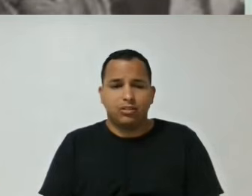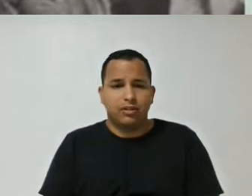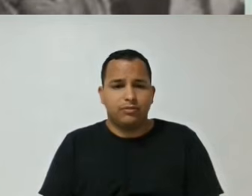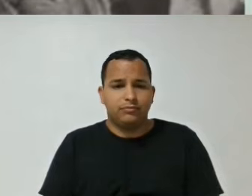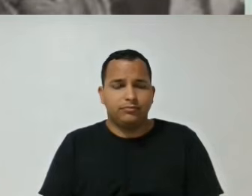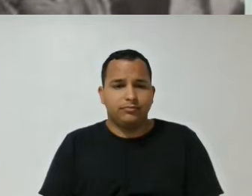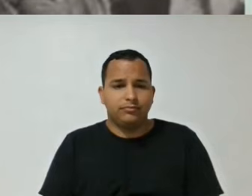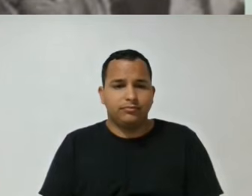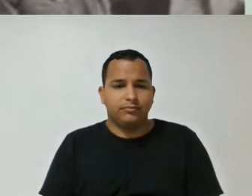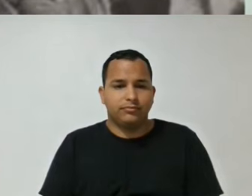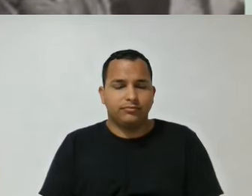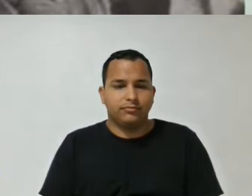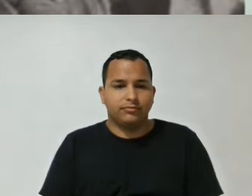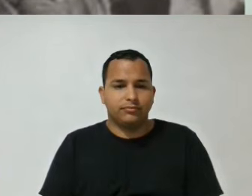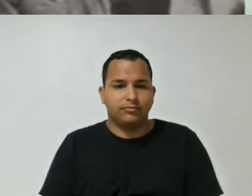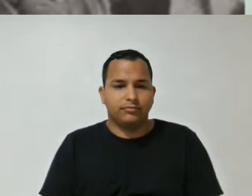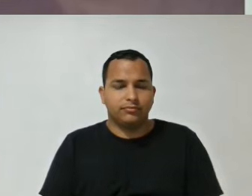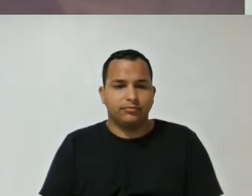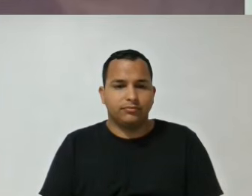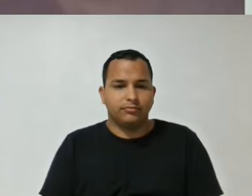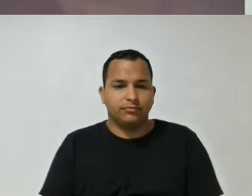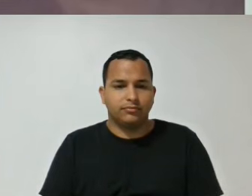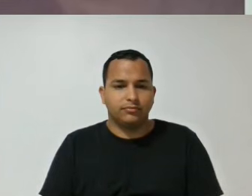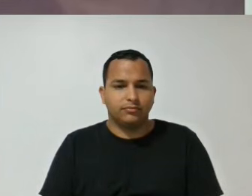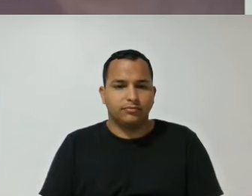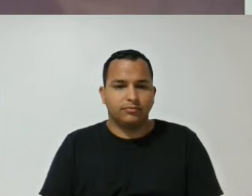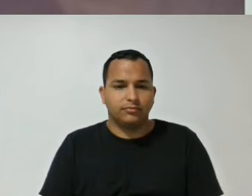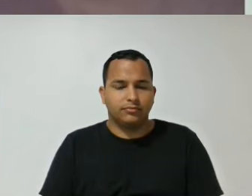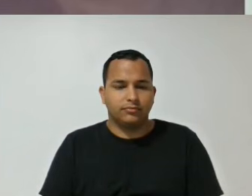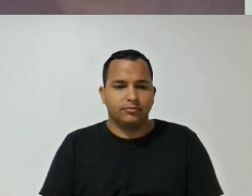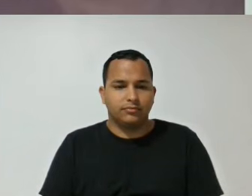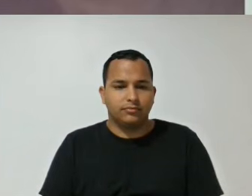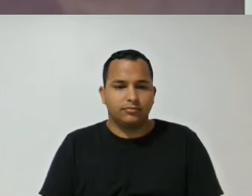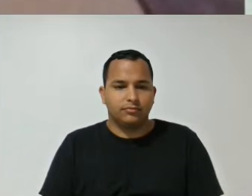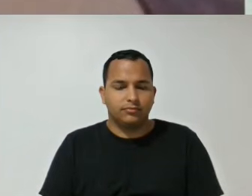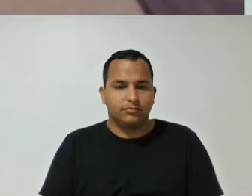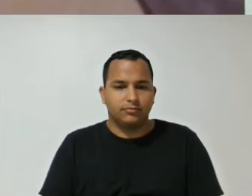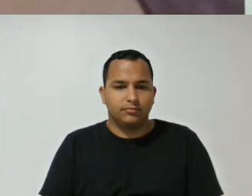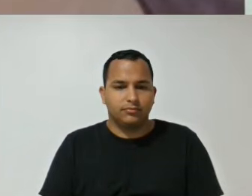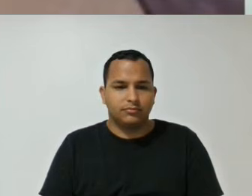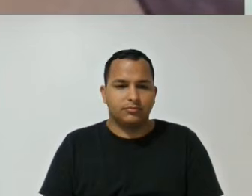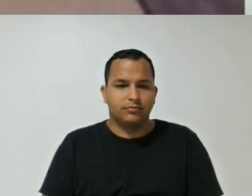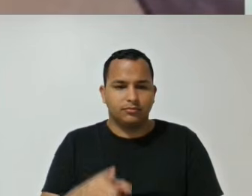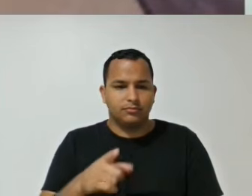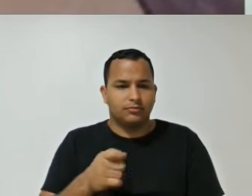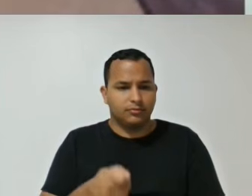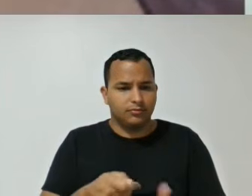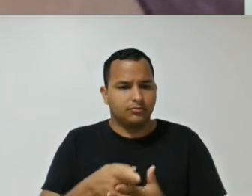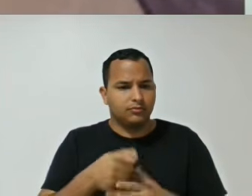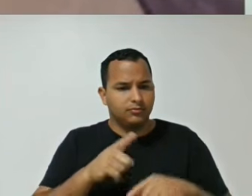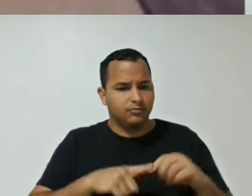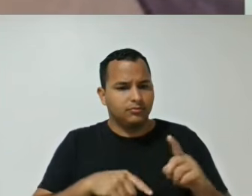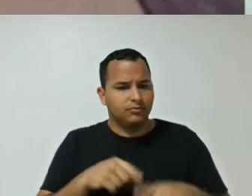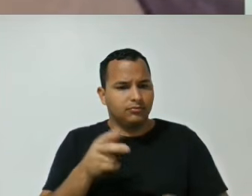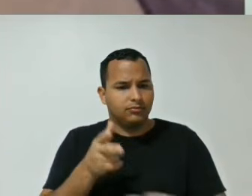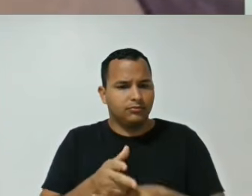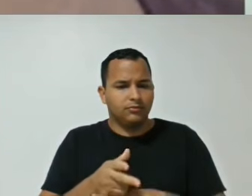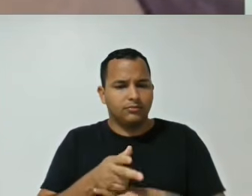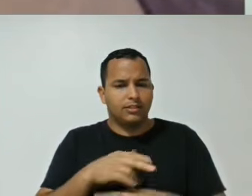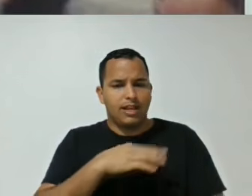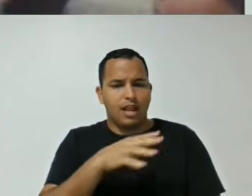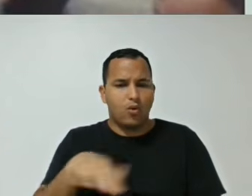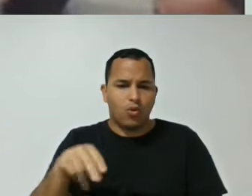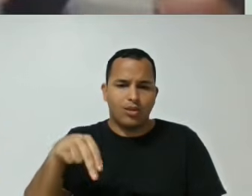que uma mini DV Isso. mesmo. Foi, Nós fazíamos gente, porque foi na época que comprou os equipamentos da Lagoa do Nado, também foi comprado